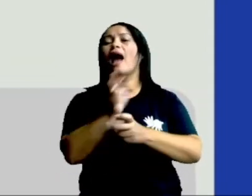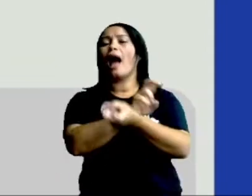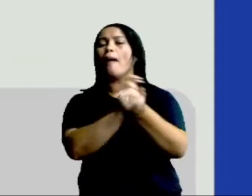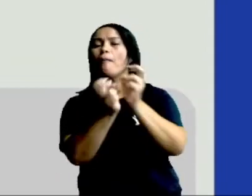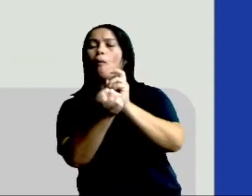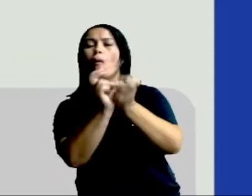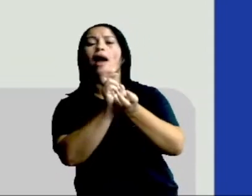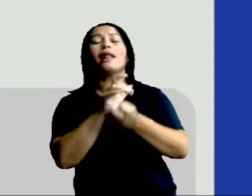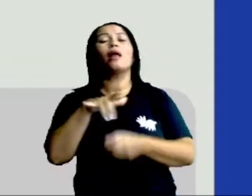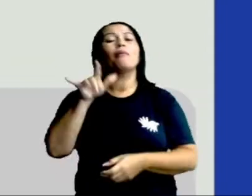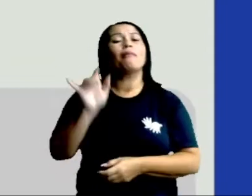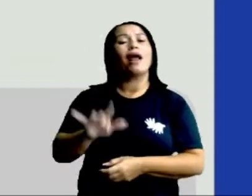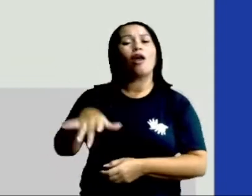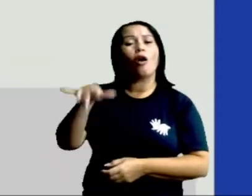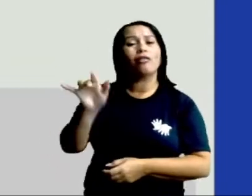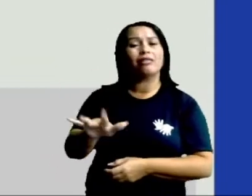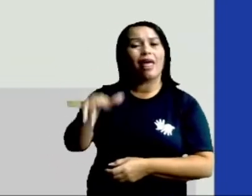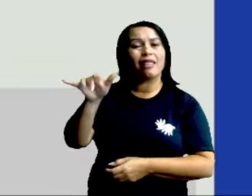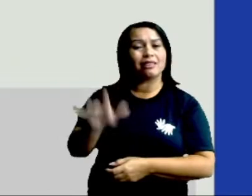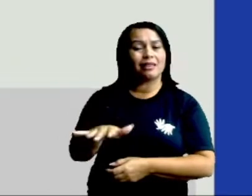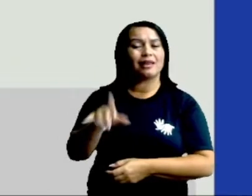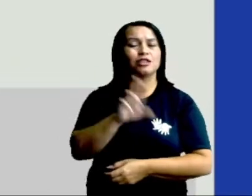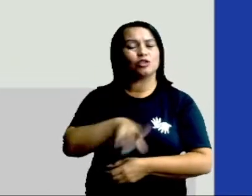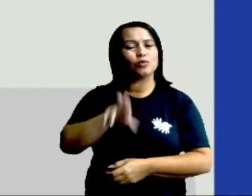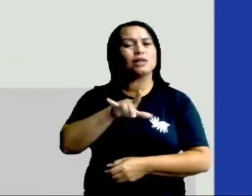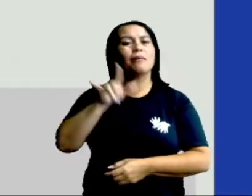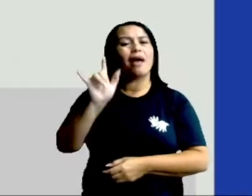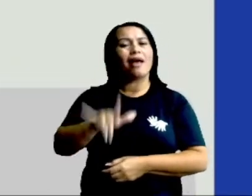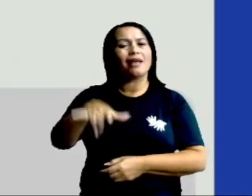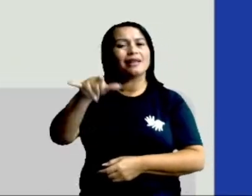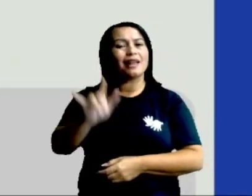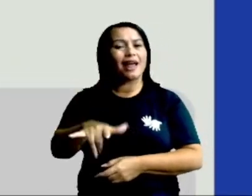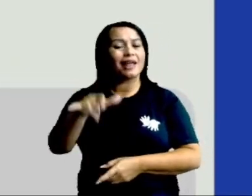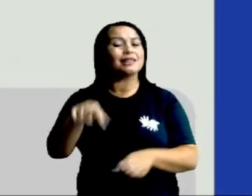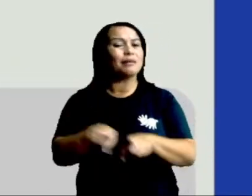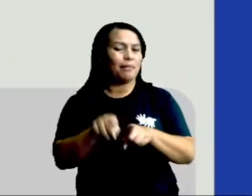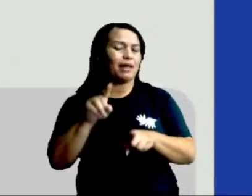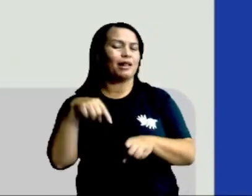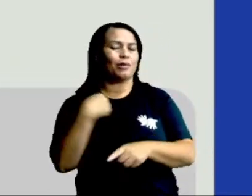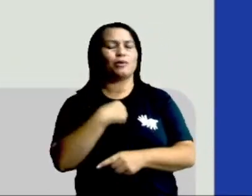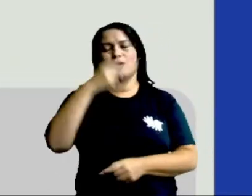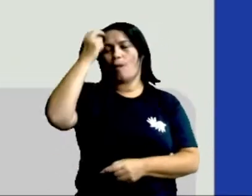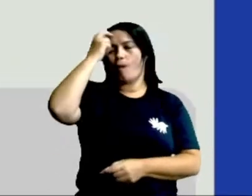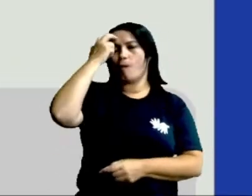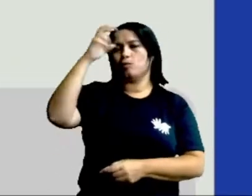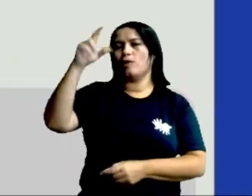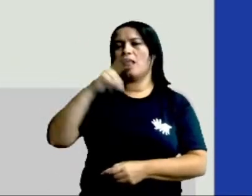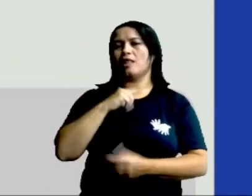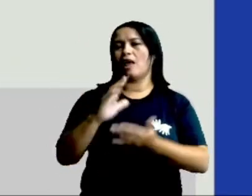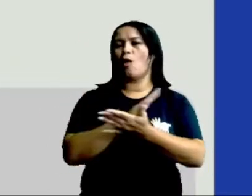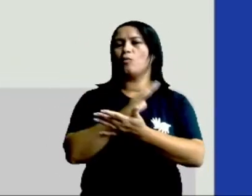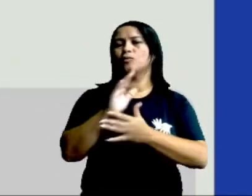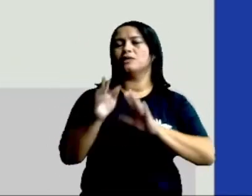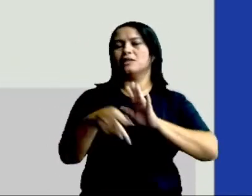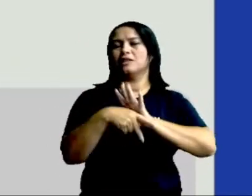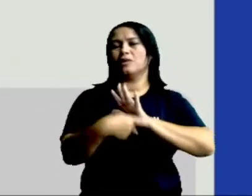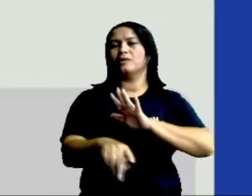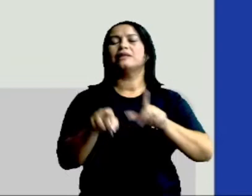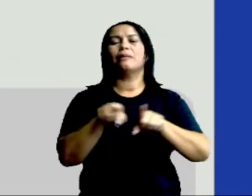também, marionete, né, que a gente utiliza também aqui na nossa cultura. Então tem aí alguns patrimônios